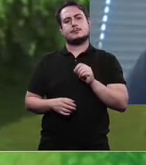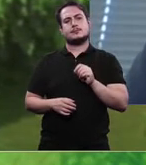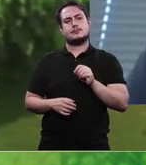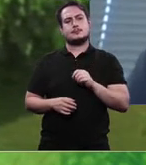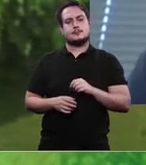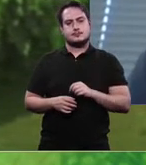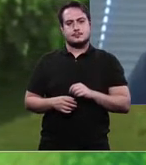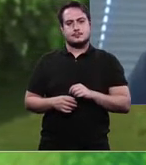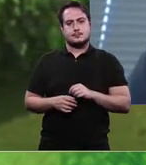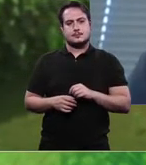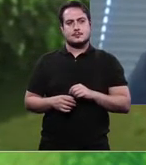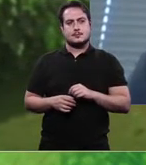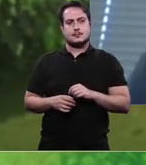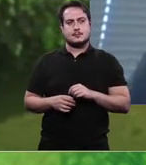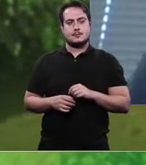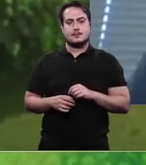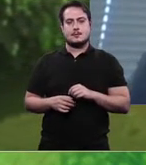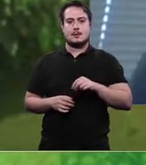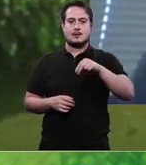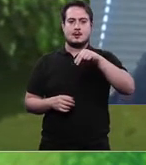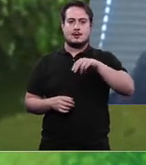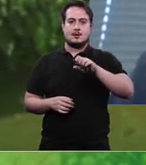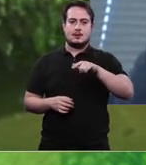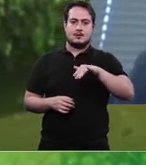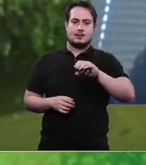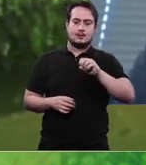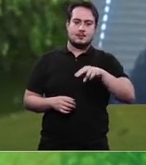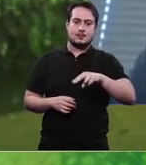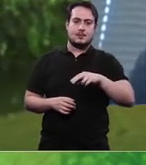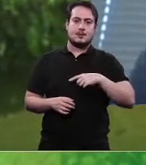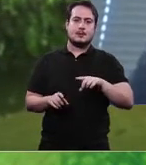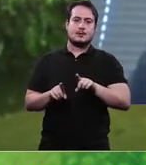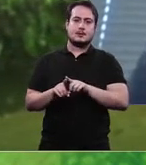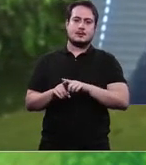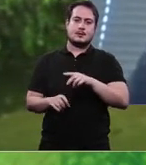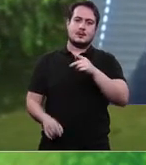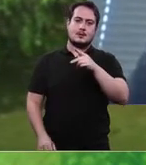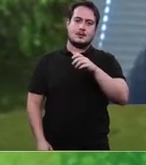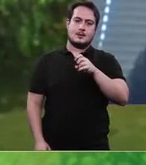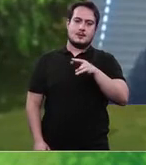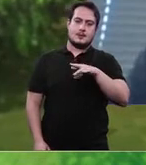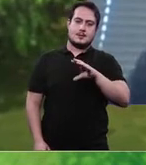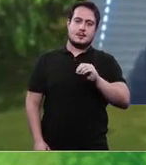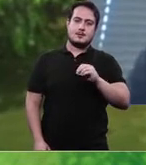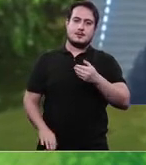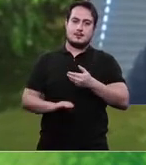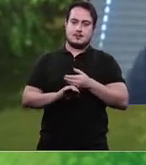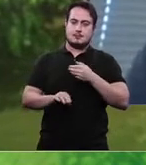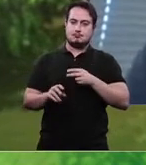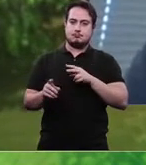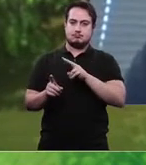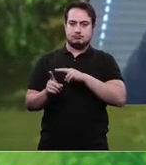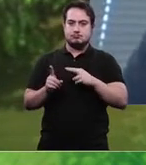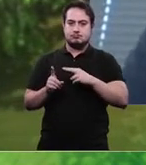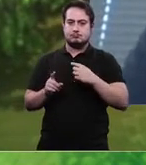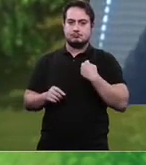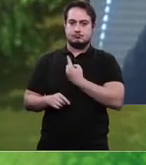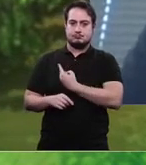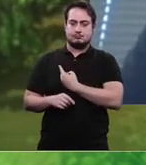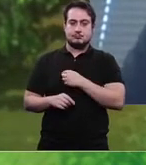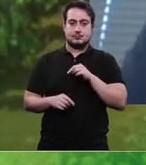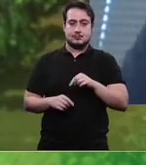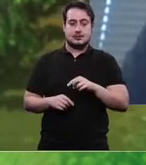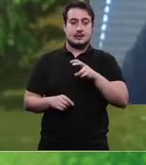Isso é um fato, né? O Nelson mencionou também, acho que o Pedro ele divide essa percepção com a gente.